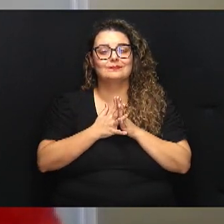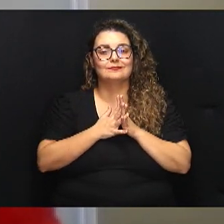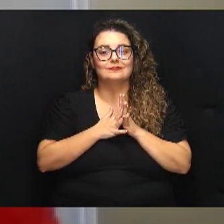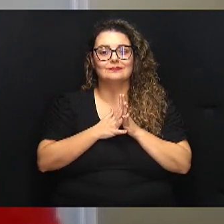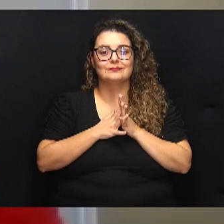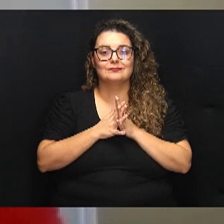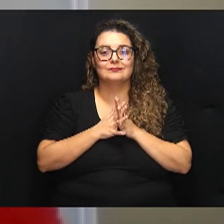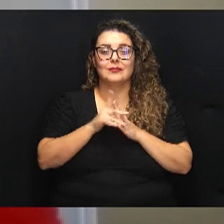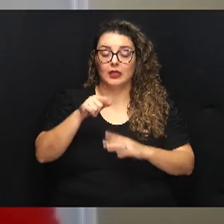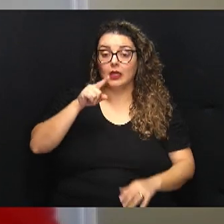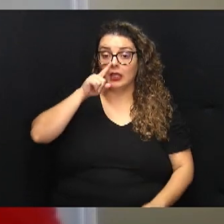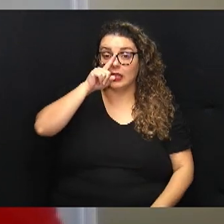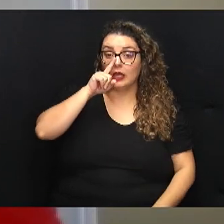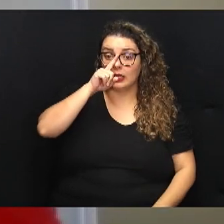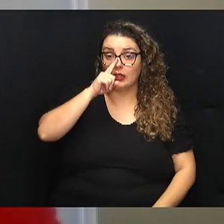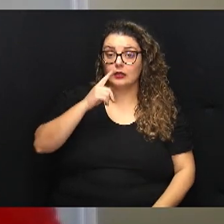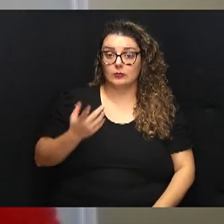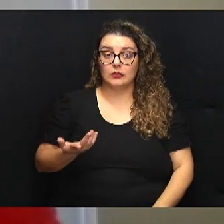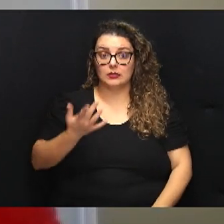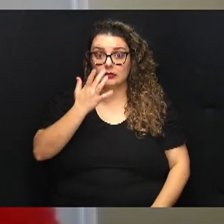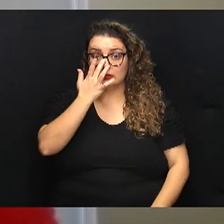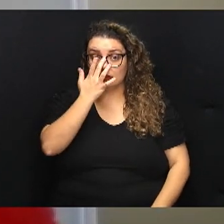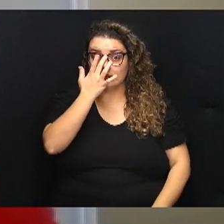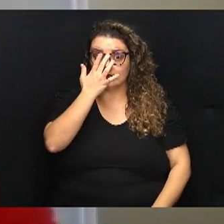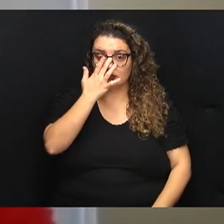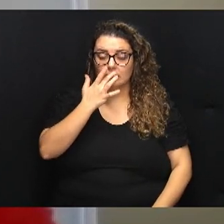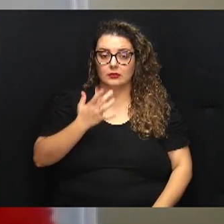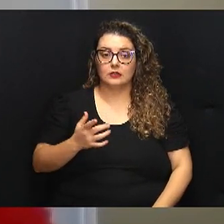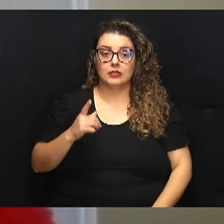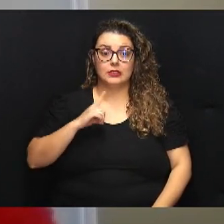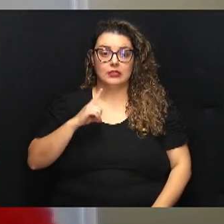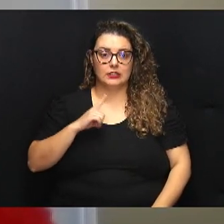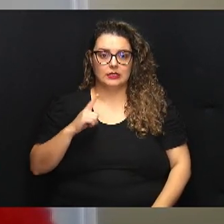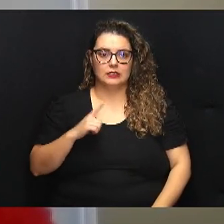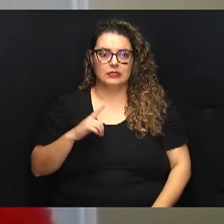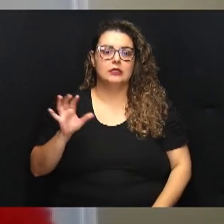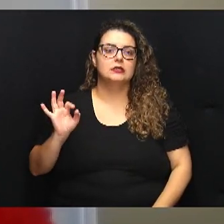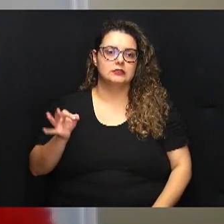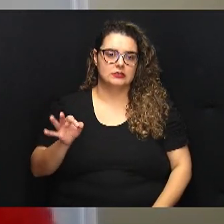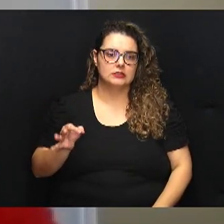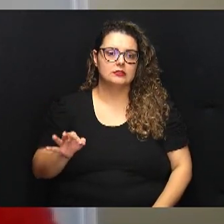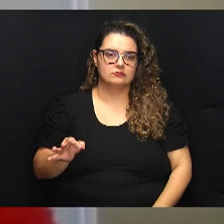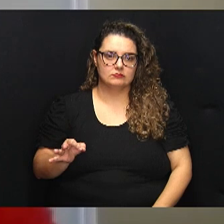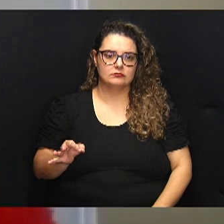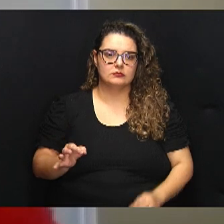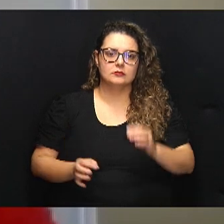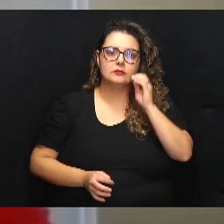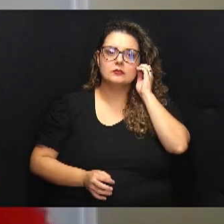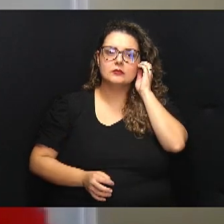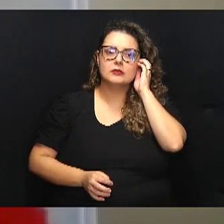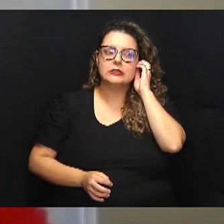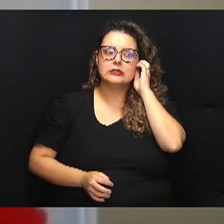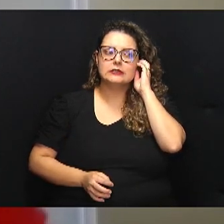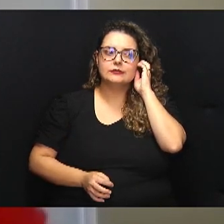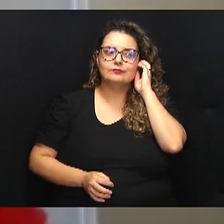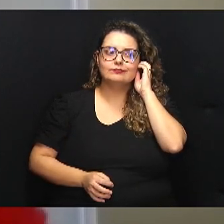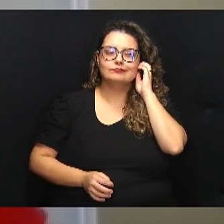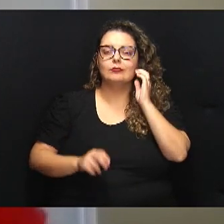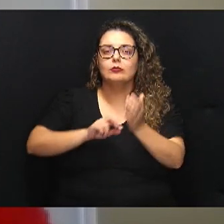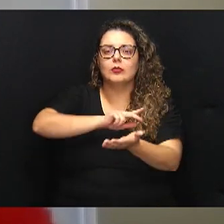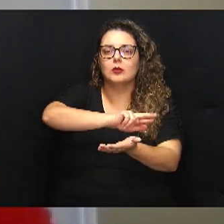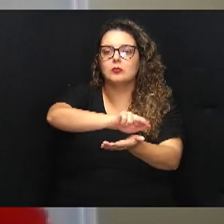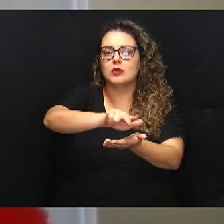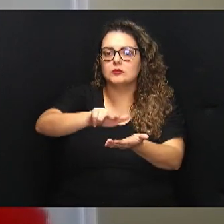é perigoso no sentido de que haverá, com certeza, uma diversificação